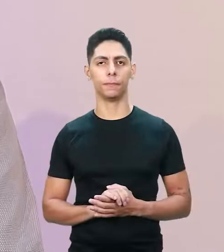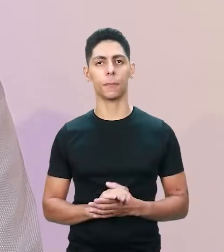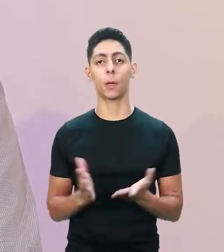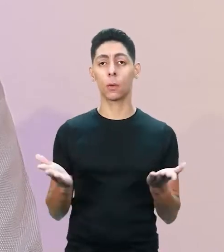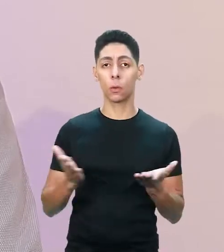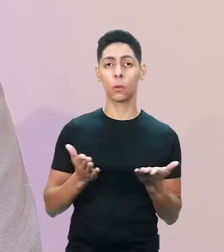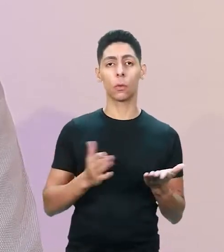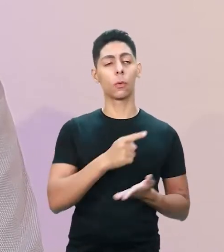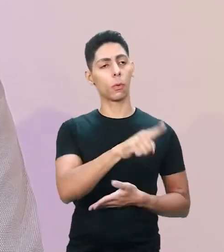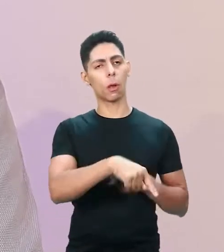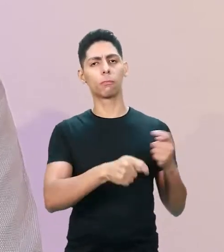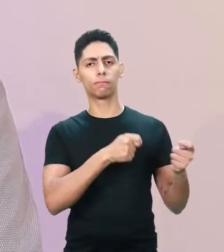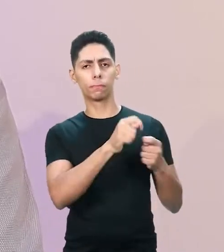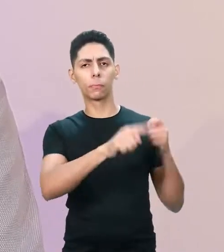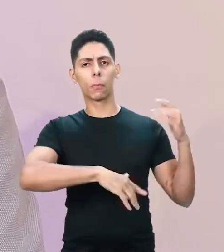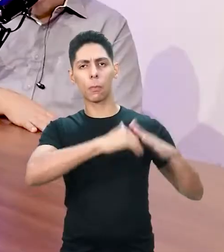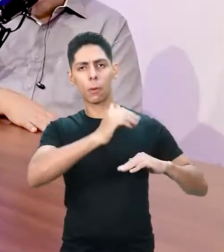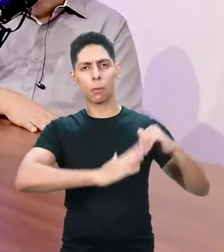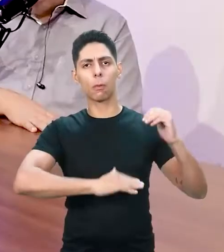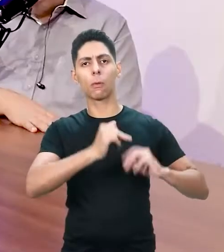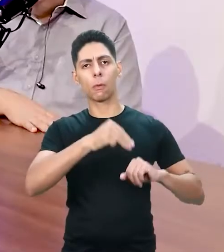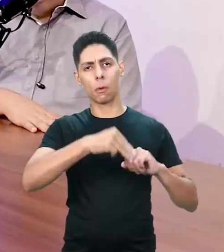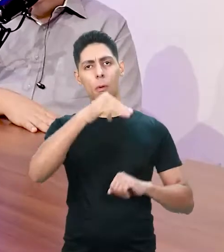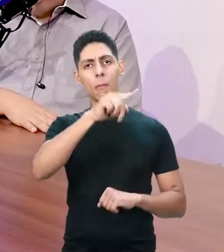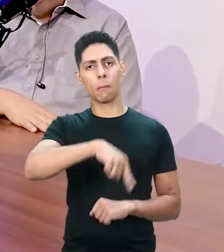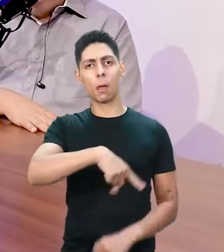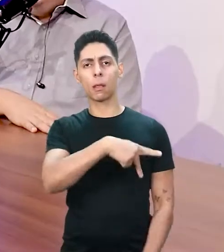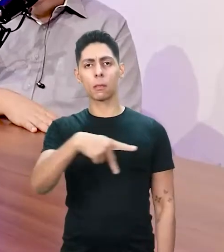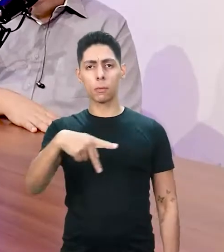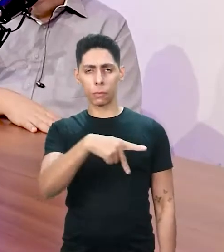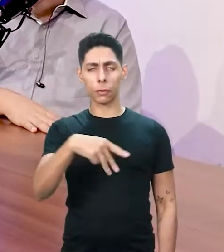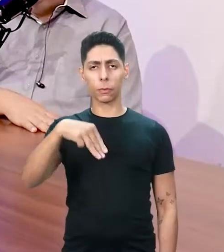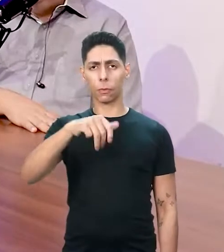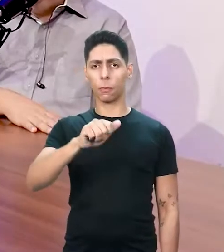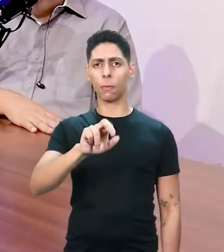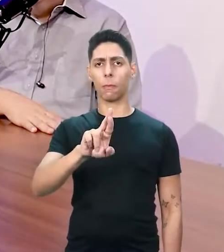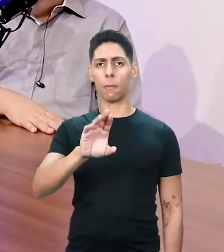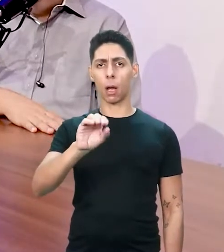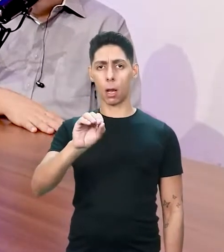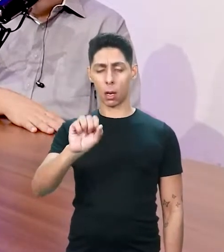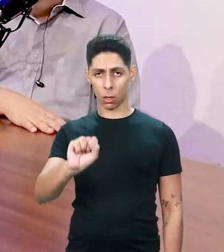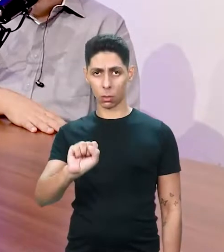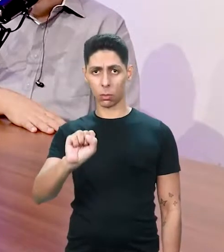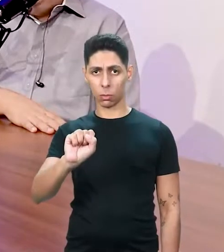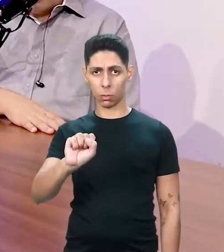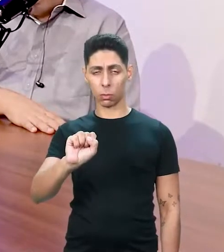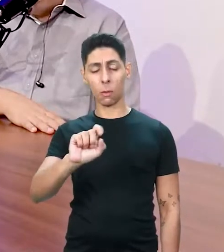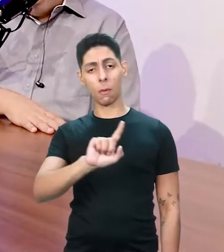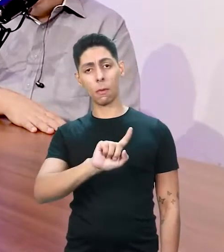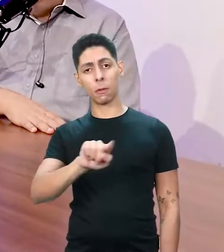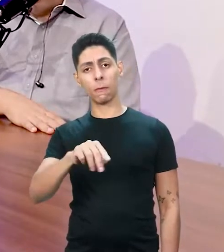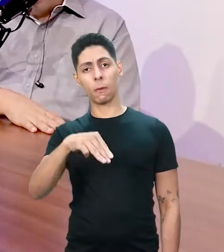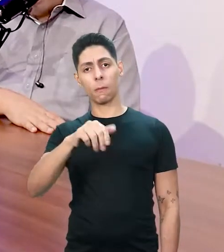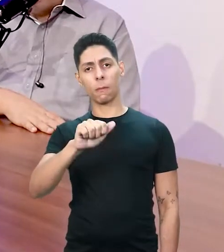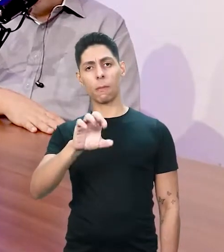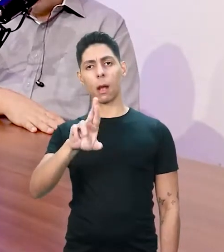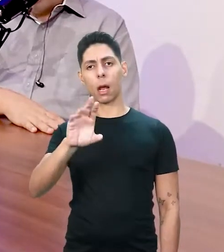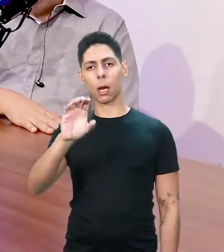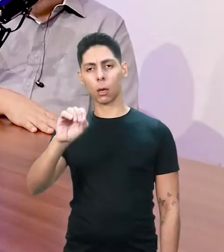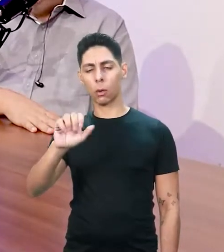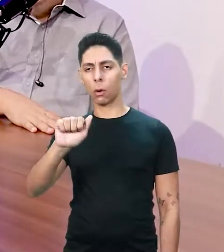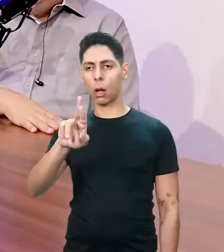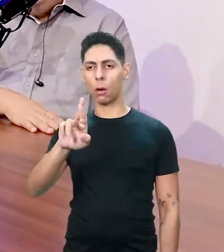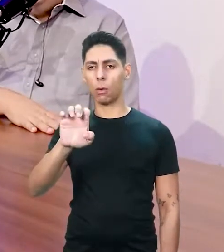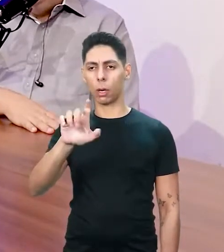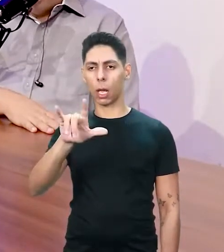o jornalista e mestre, professor Marcos, mas eu chamo de Marco Aurélio, né? Para não